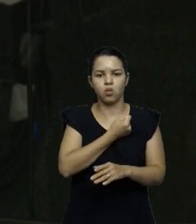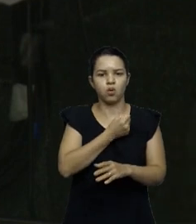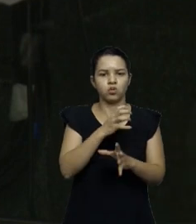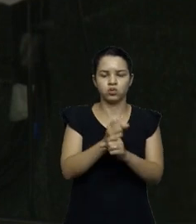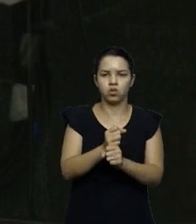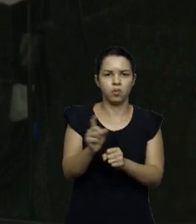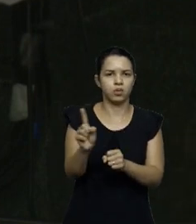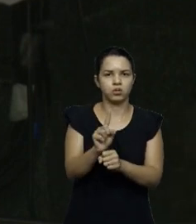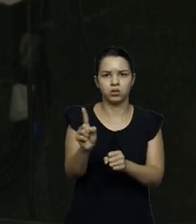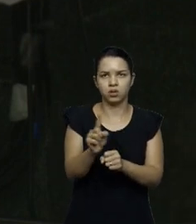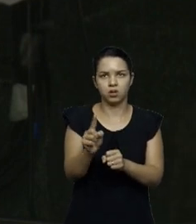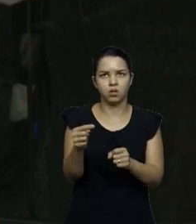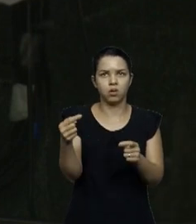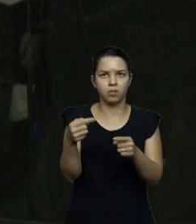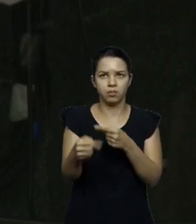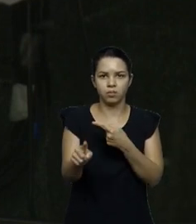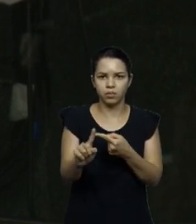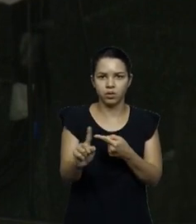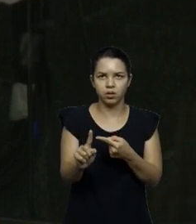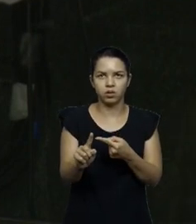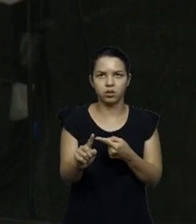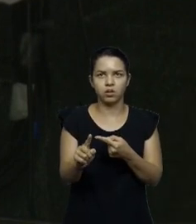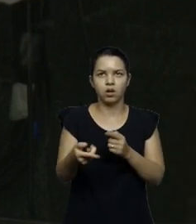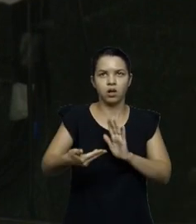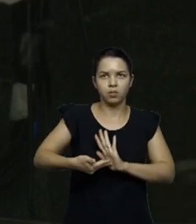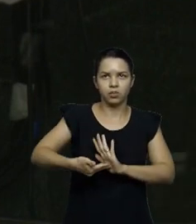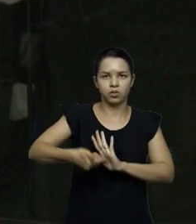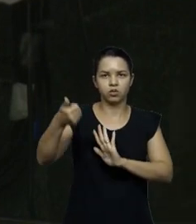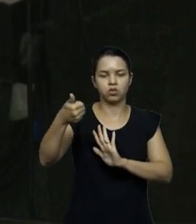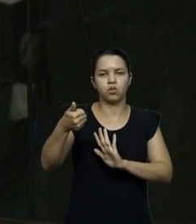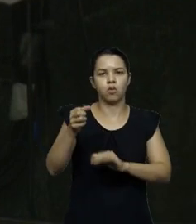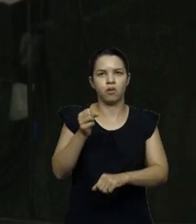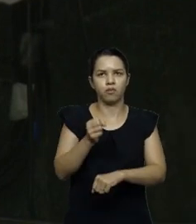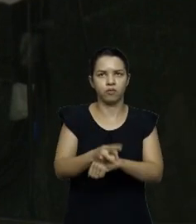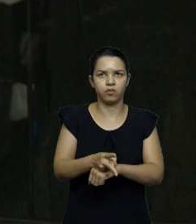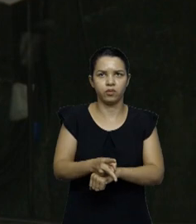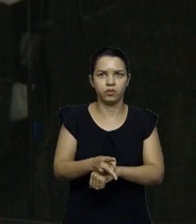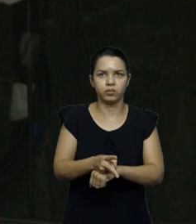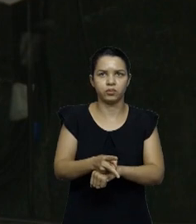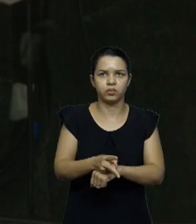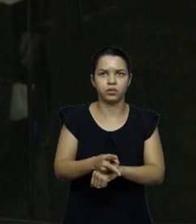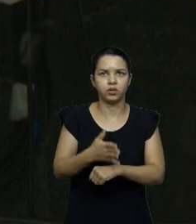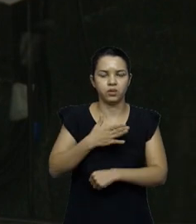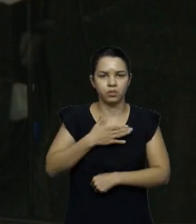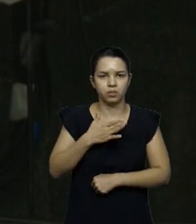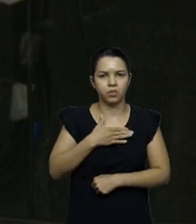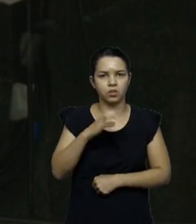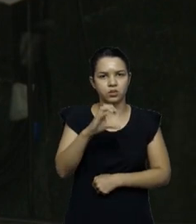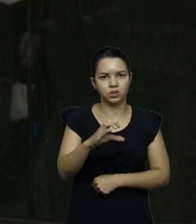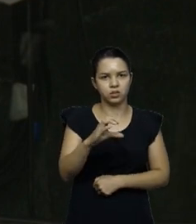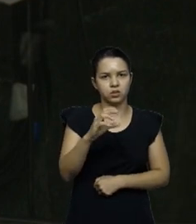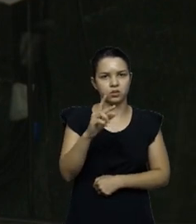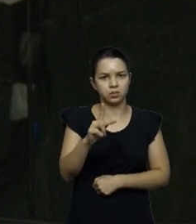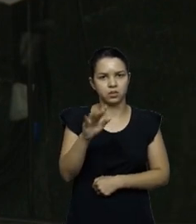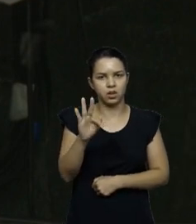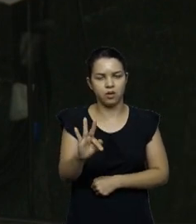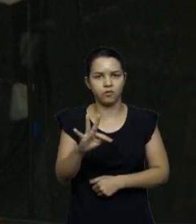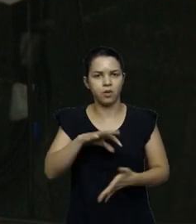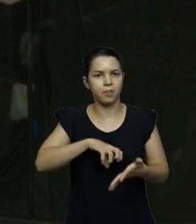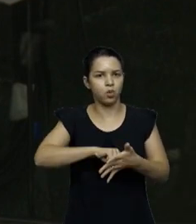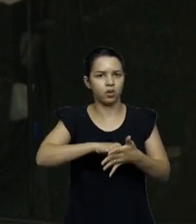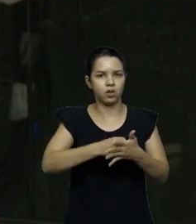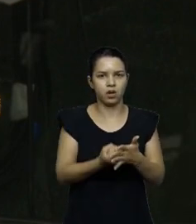retiraram as duas vagas eu tô sem trabalhar desde fevereiro Resumindo fiquei com CPF bloqueado duas semanas